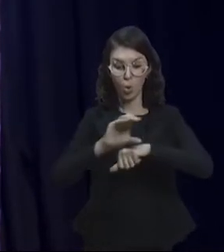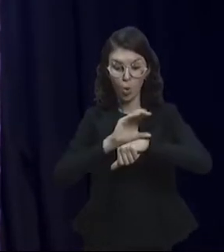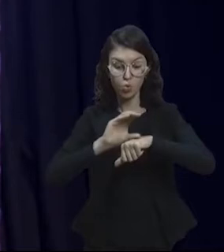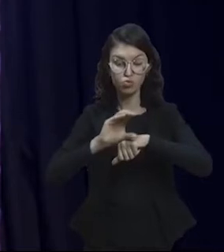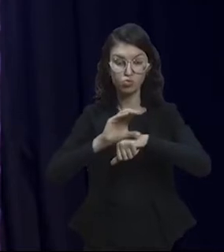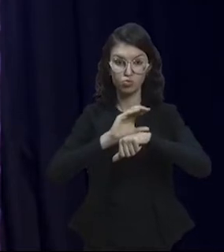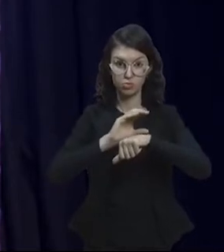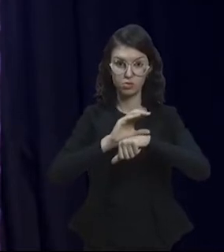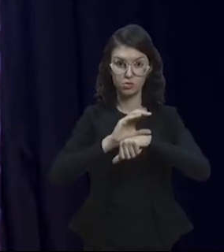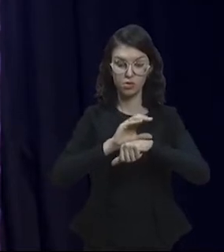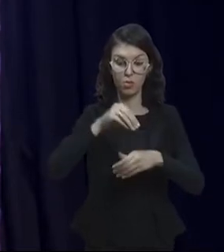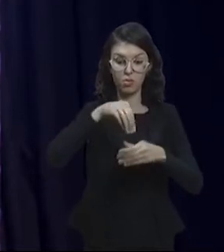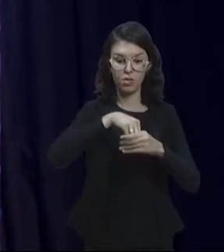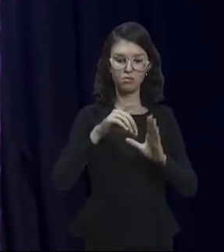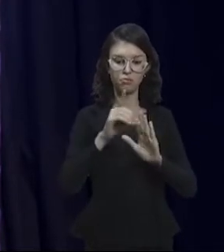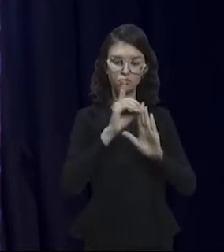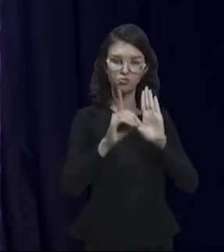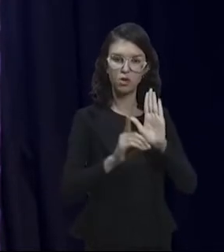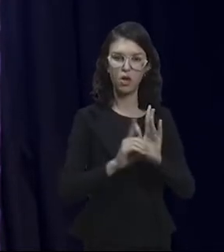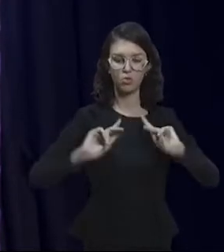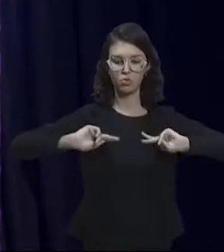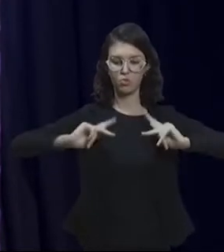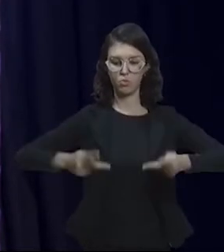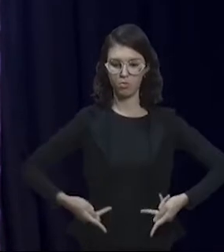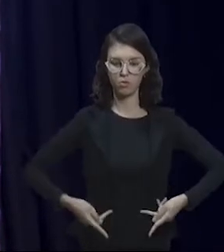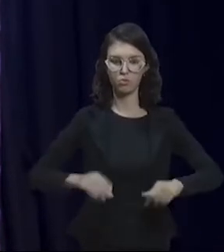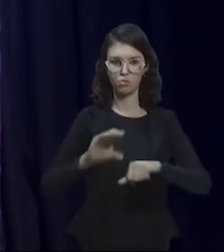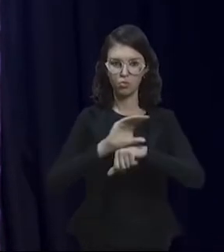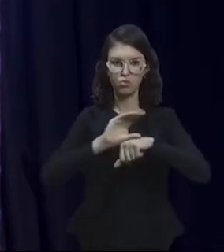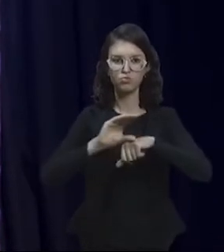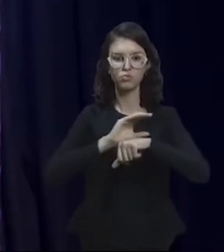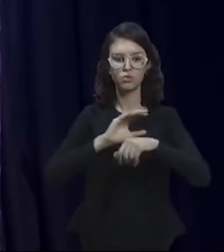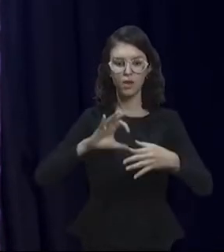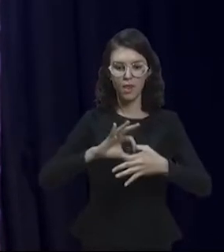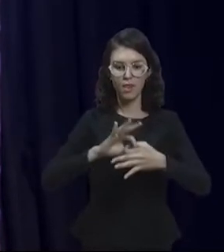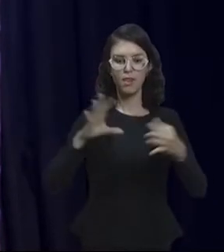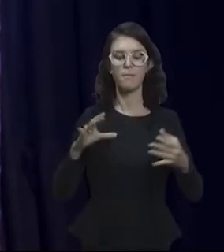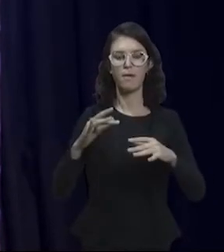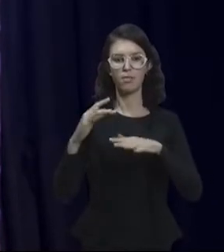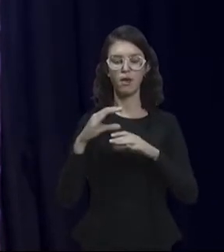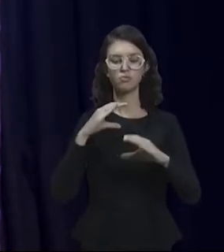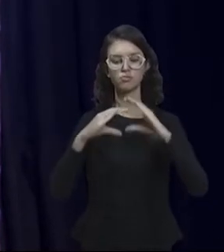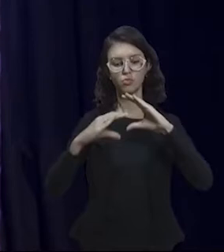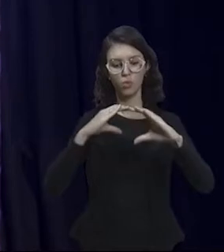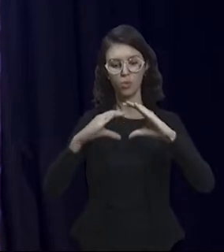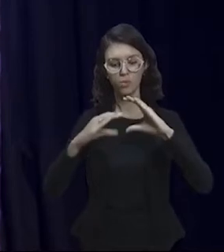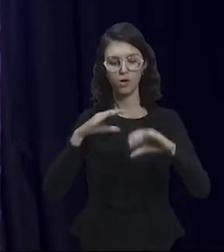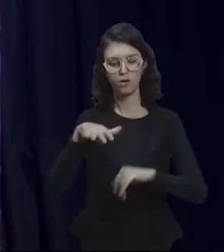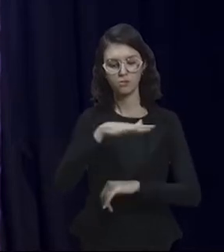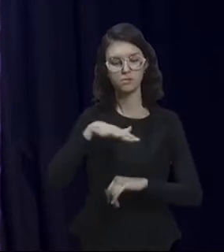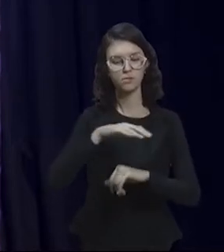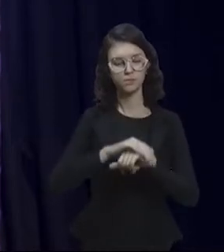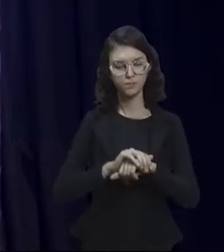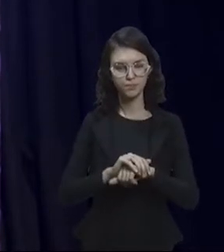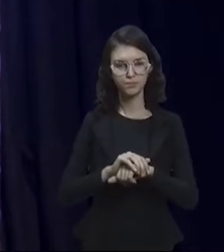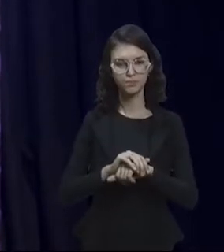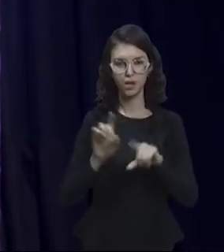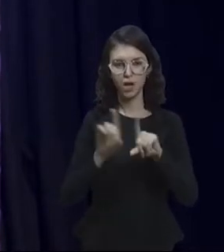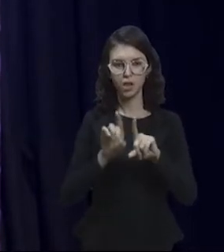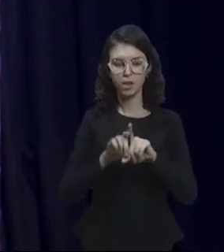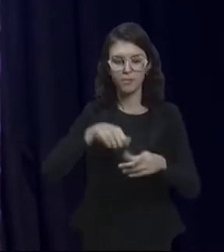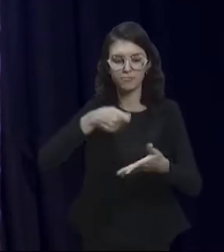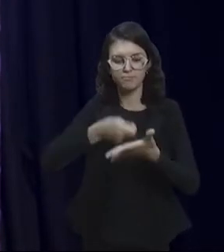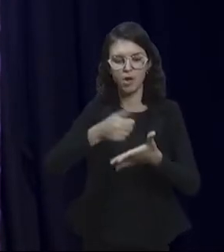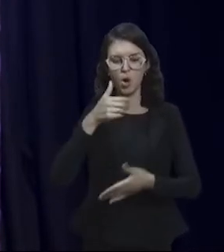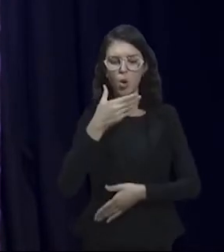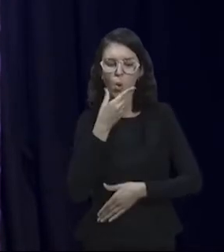garantia dos direitos humanos, é a Constituição na garantia da liberdade de imprensa, É a Constituição na garantia do homem, da mulher,